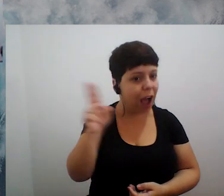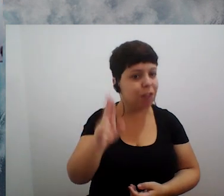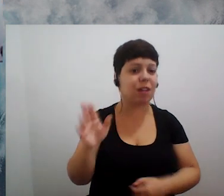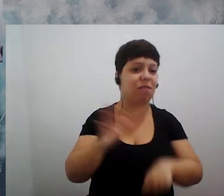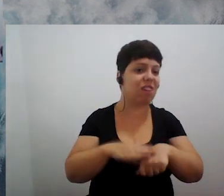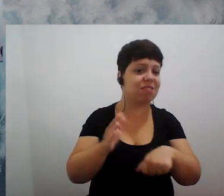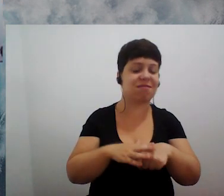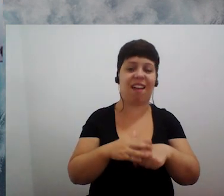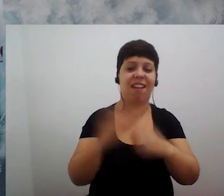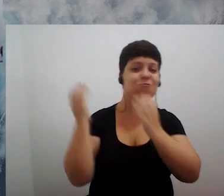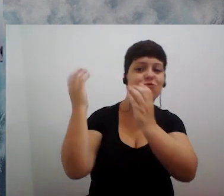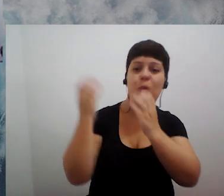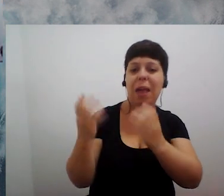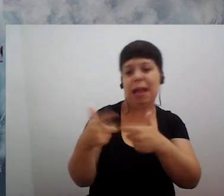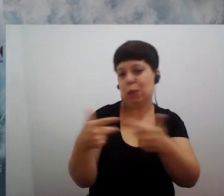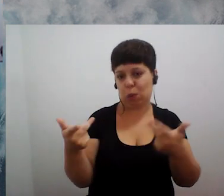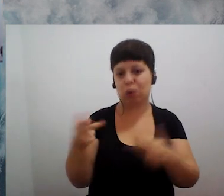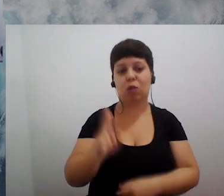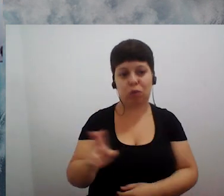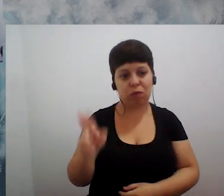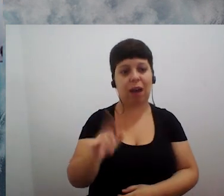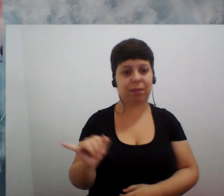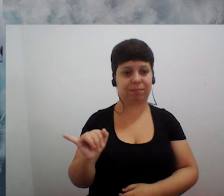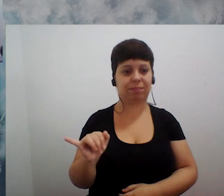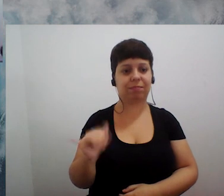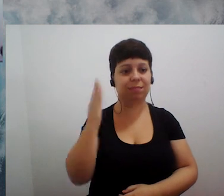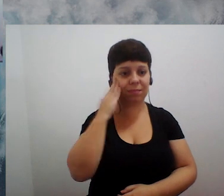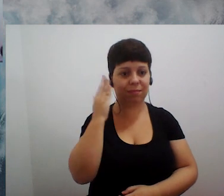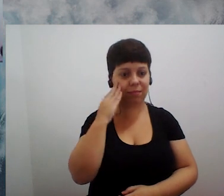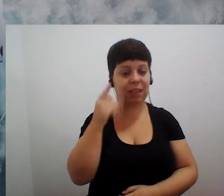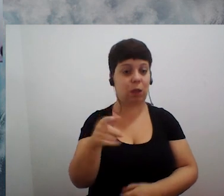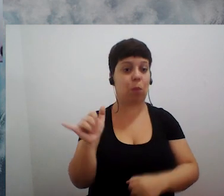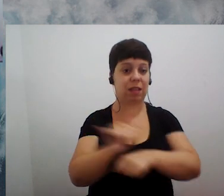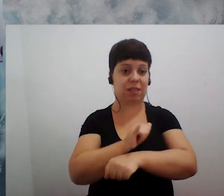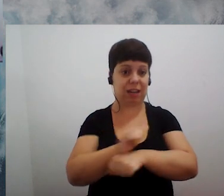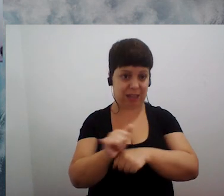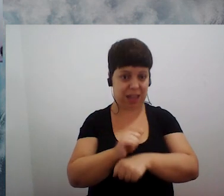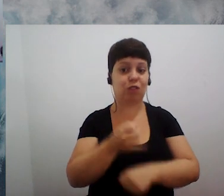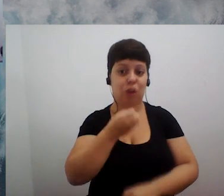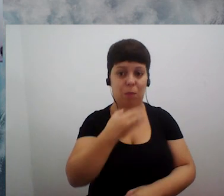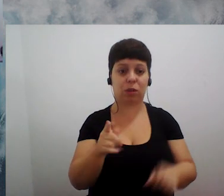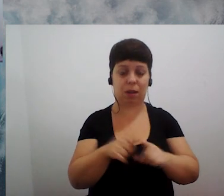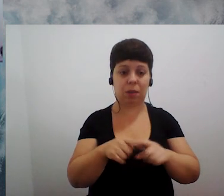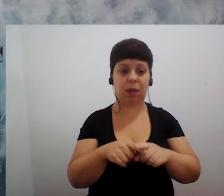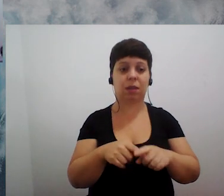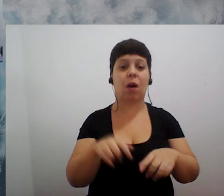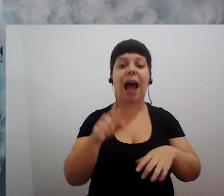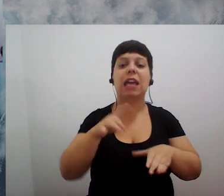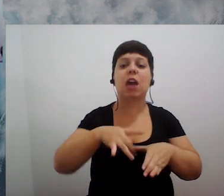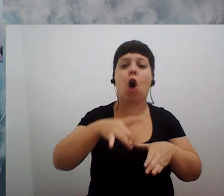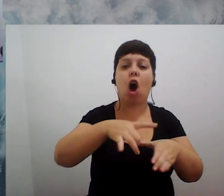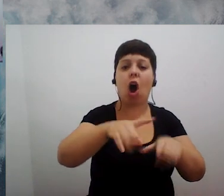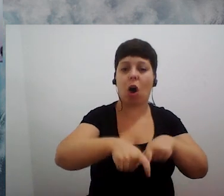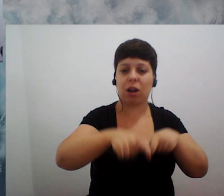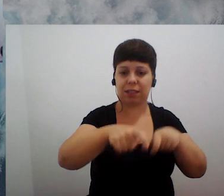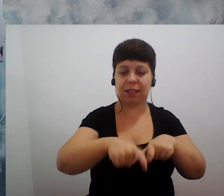garrafa PET para fazer alguma coisa, algum instrumento, alguma coisa, mas eles vão fazer. Então, acho que isso é uma estratégia bem legal. O espaço